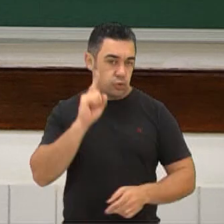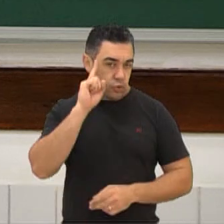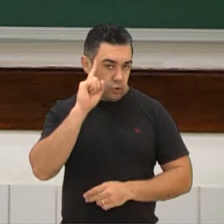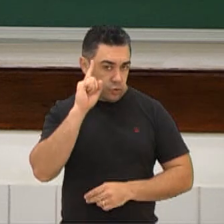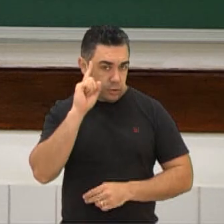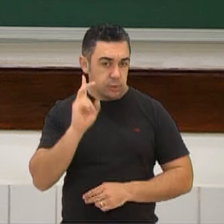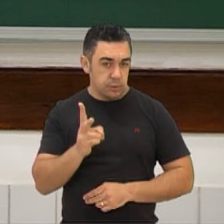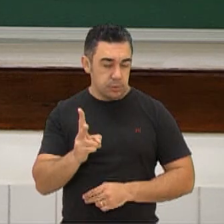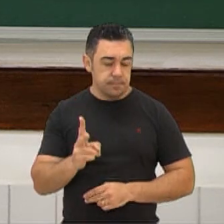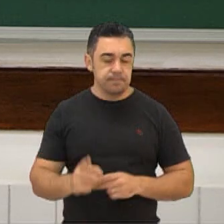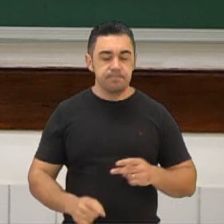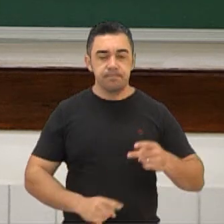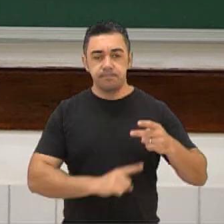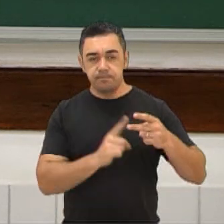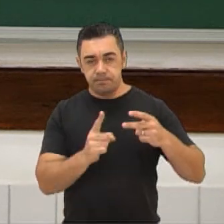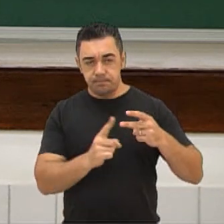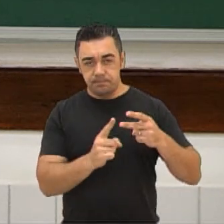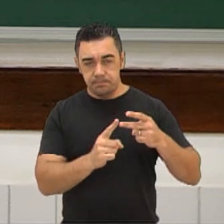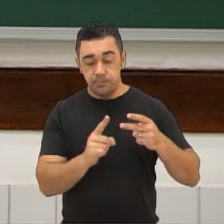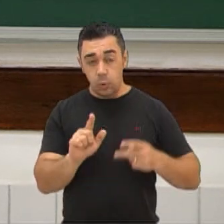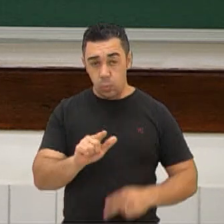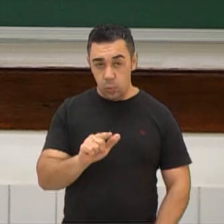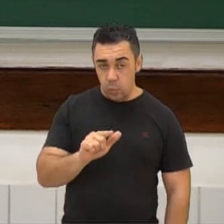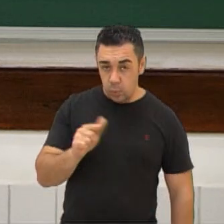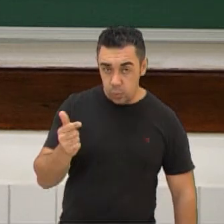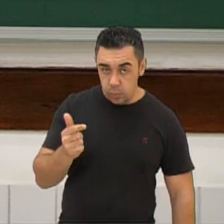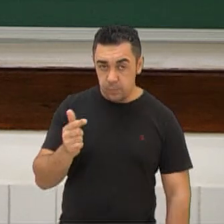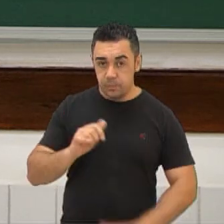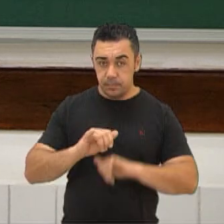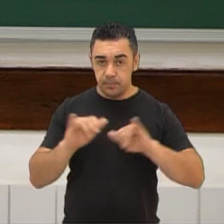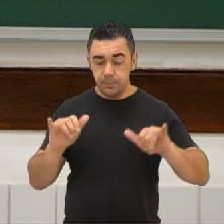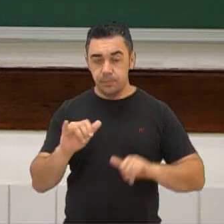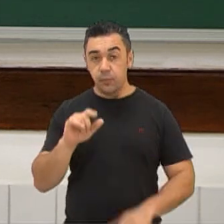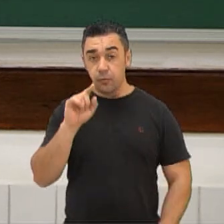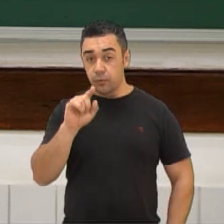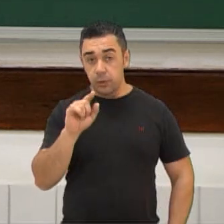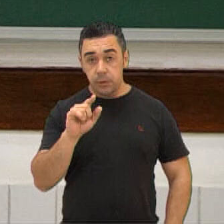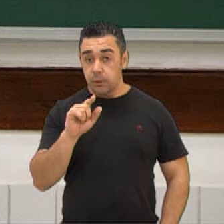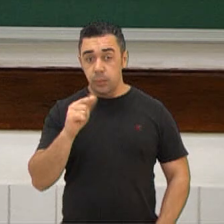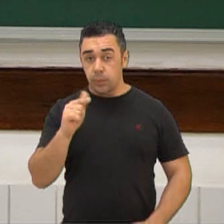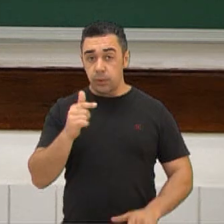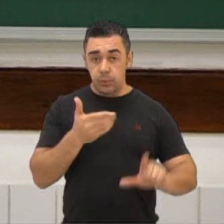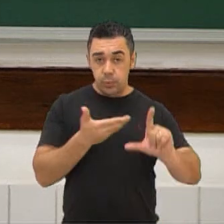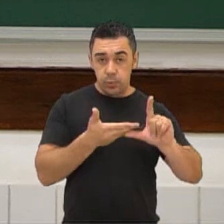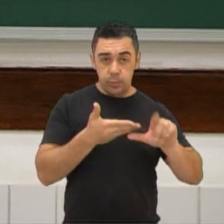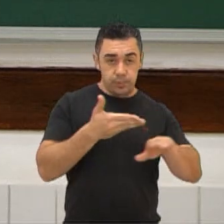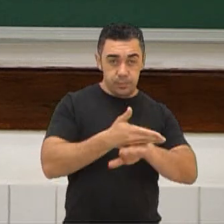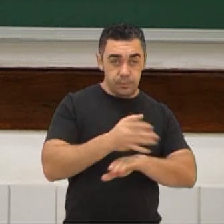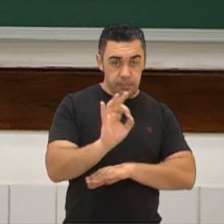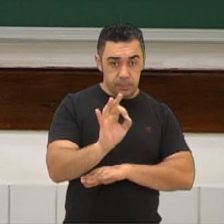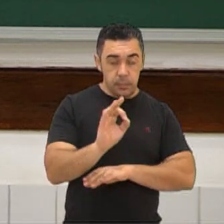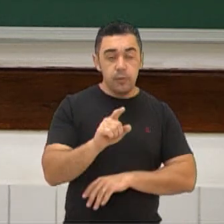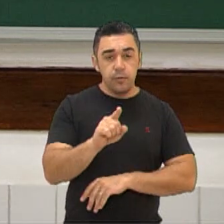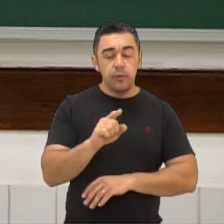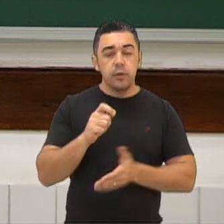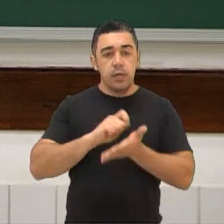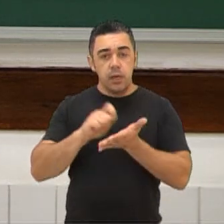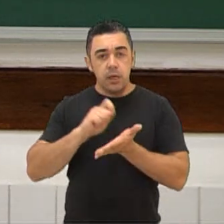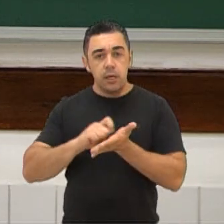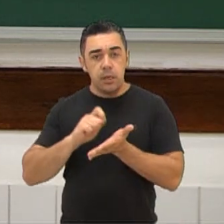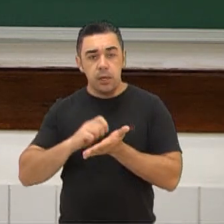nas aulas disponíveis, ok? Outro aviso importante: não esqueçam de realizar as atividades que os professores colocam